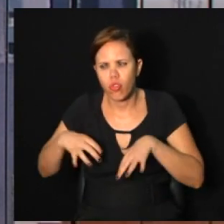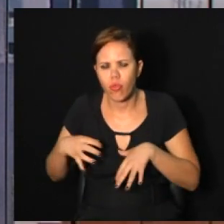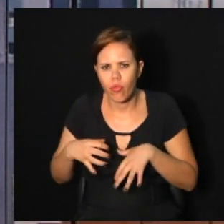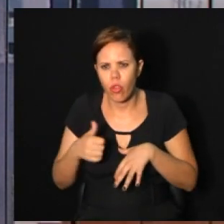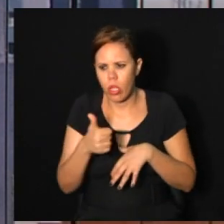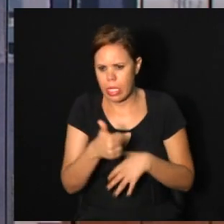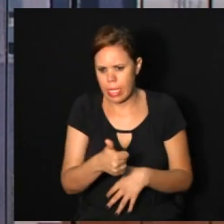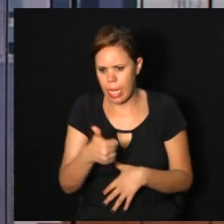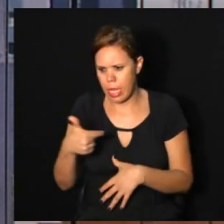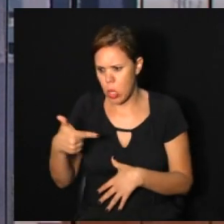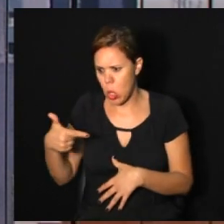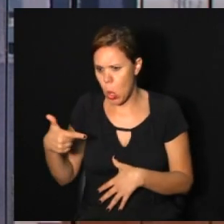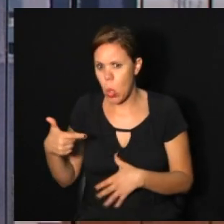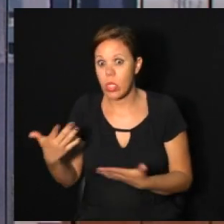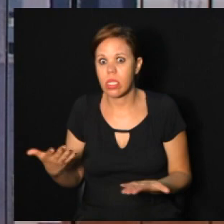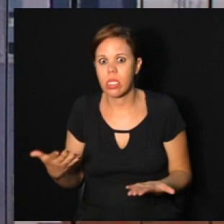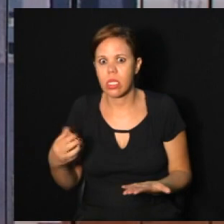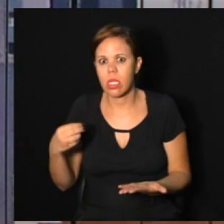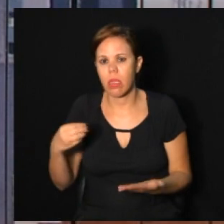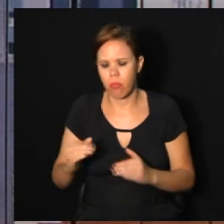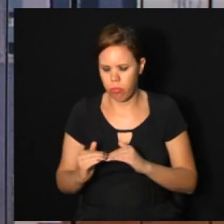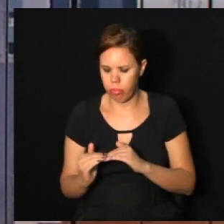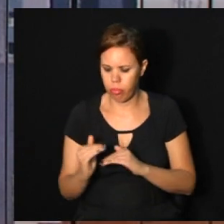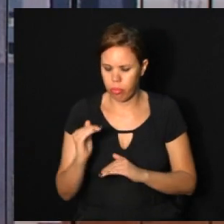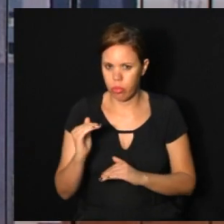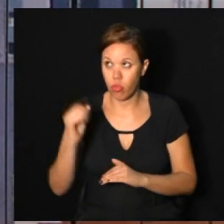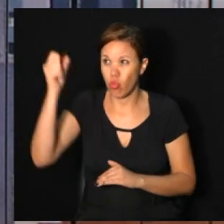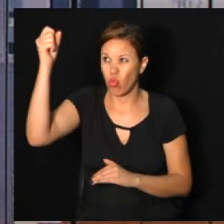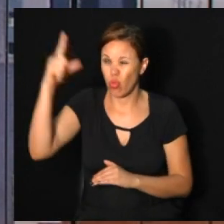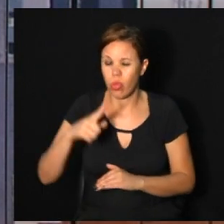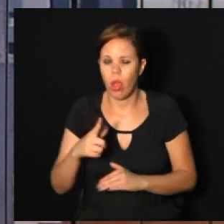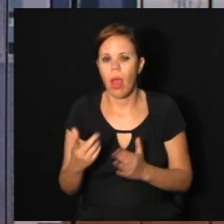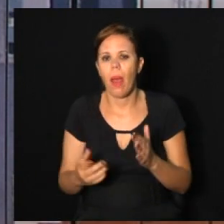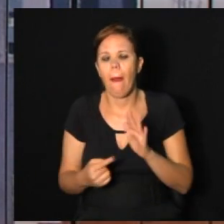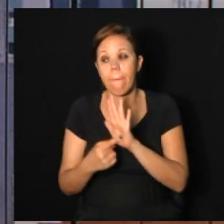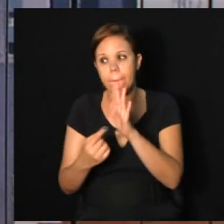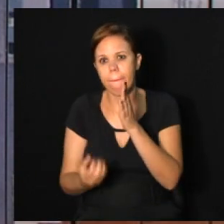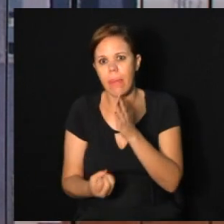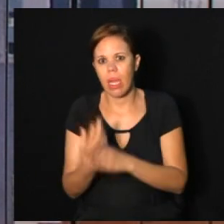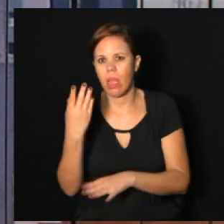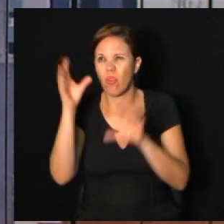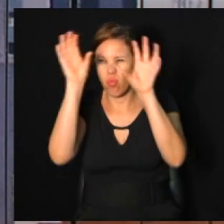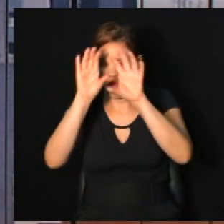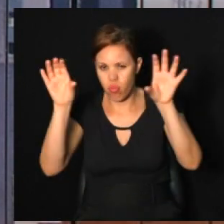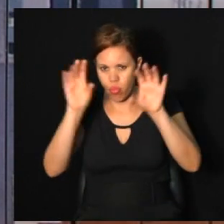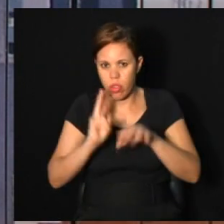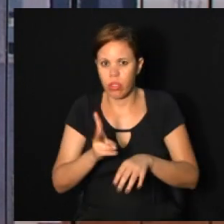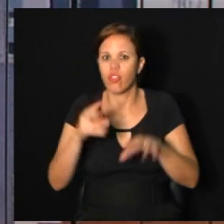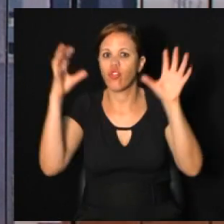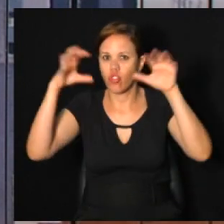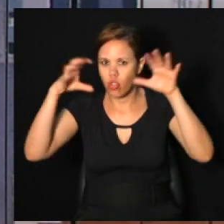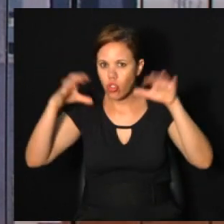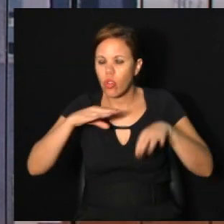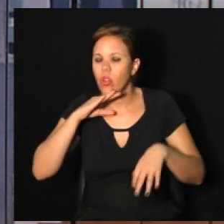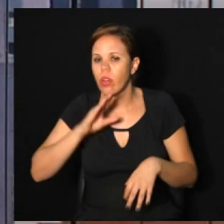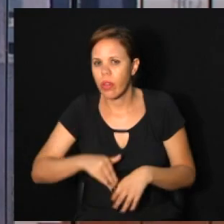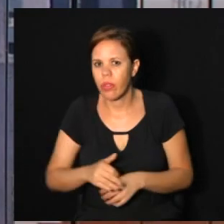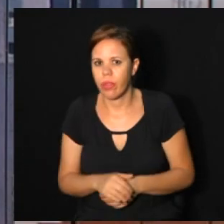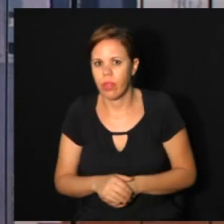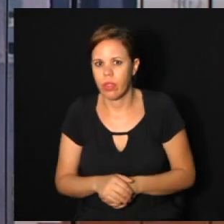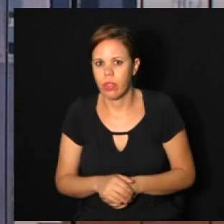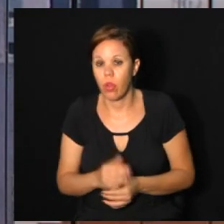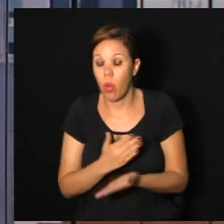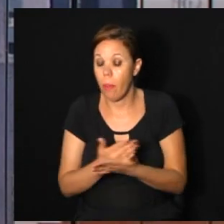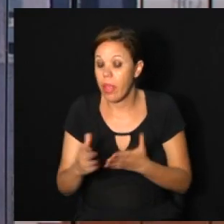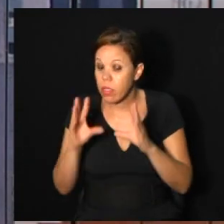terça-feira o sol até chega a aparecer, mas a nebulosidade continua alta e chove no fim da tarde e início da